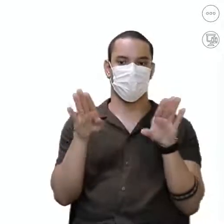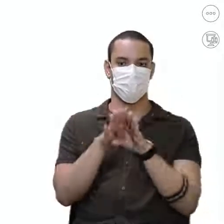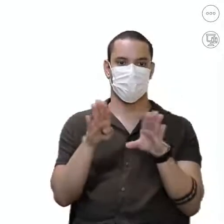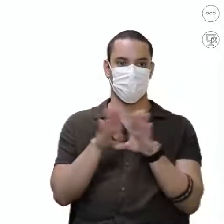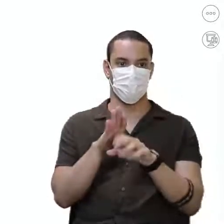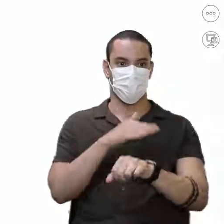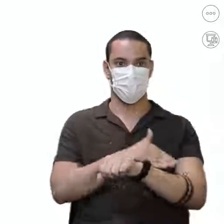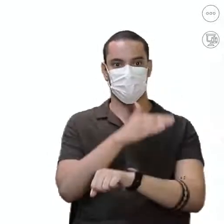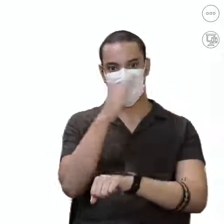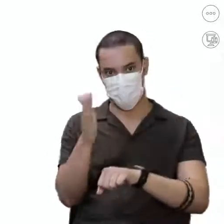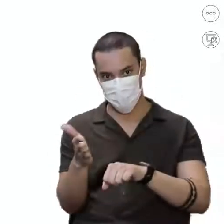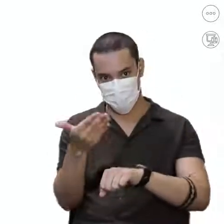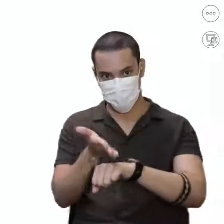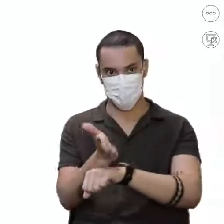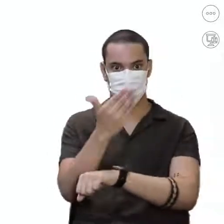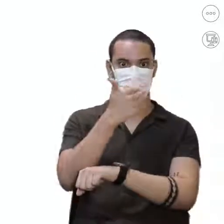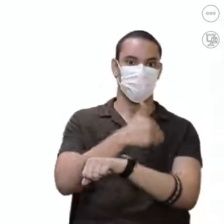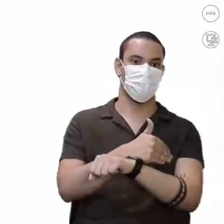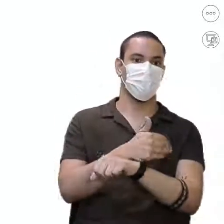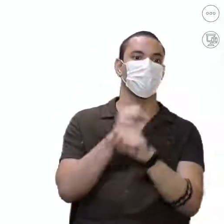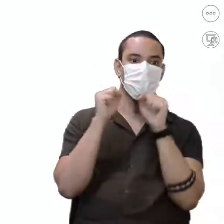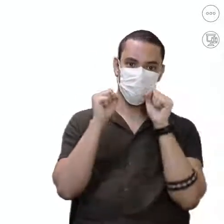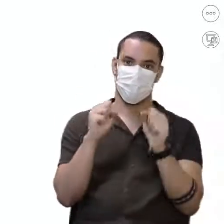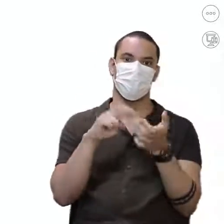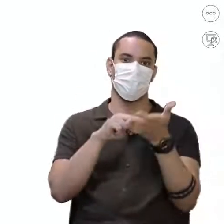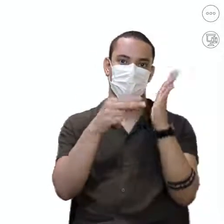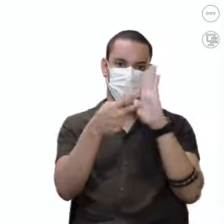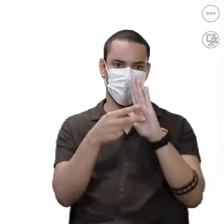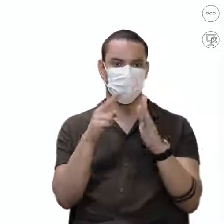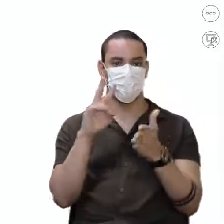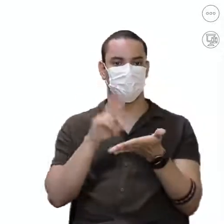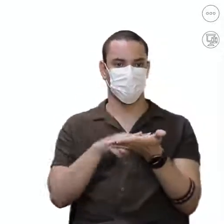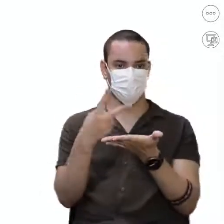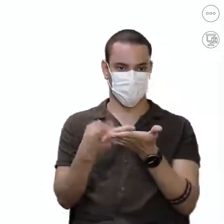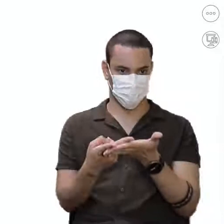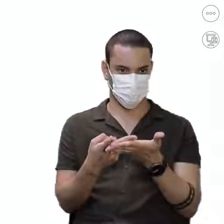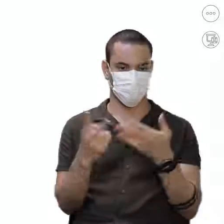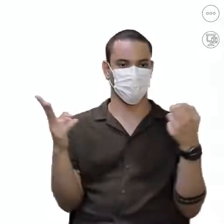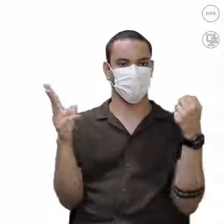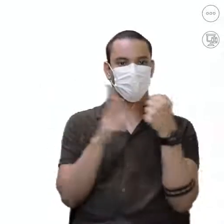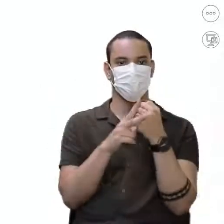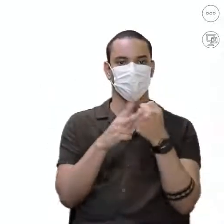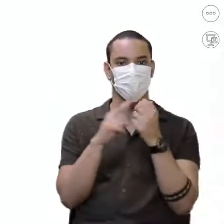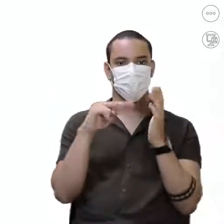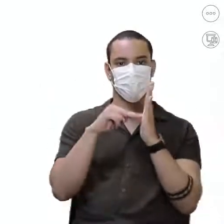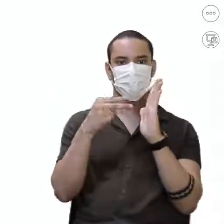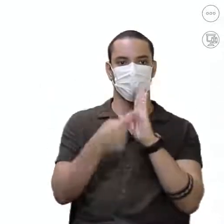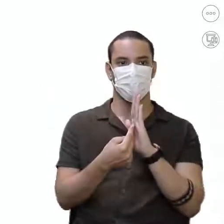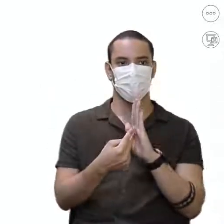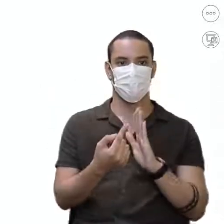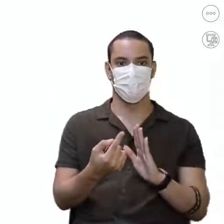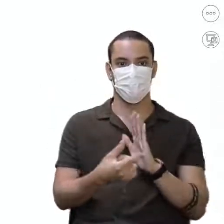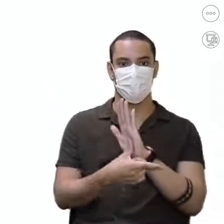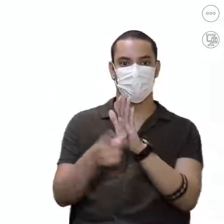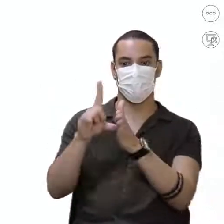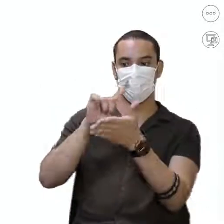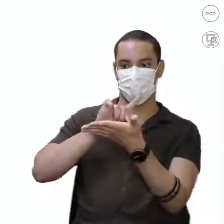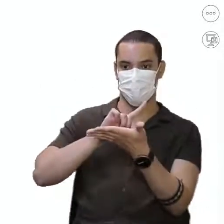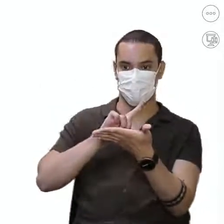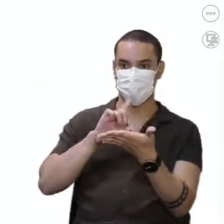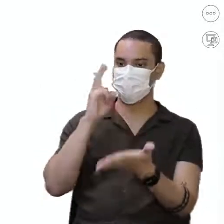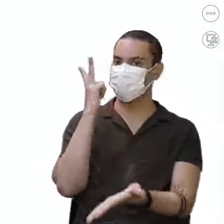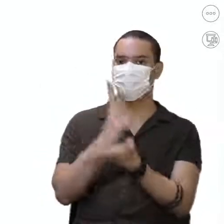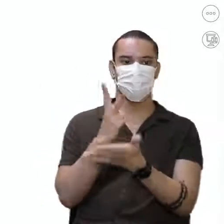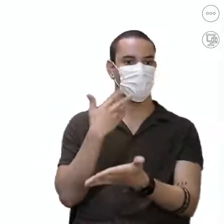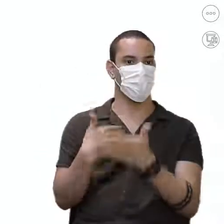é um sinônimo. Então, tanto anteceder como preceder seria tradução. O verbo significa vir antes. Tudo quando você quer